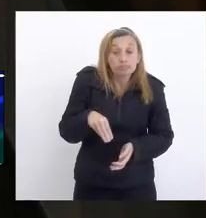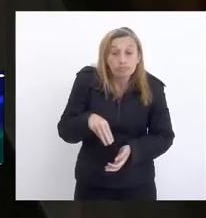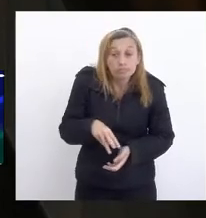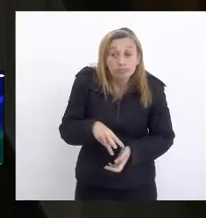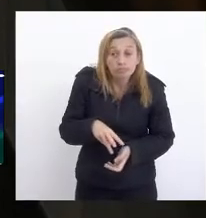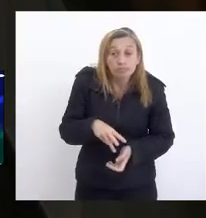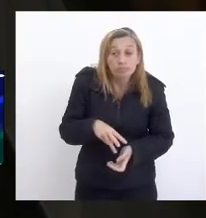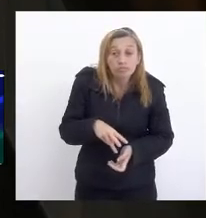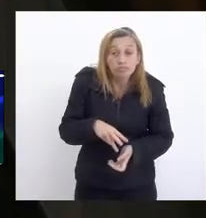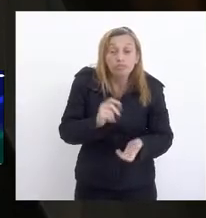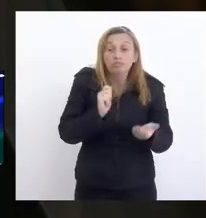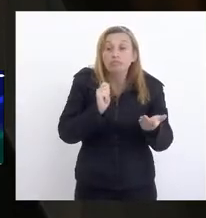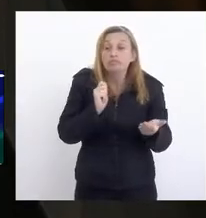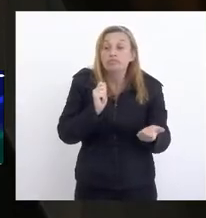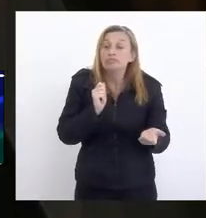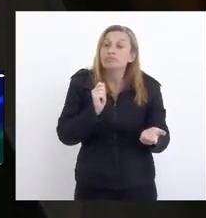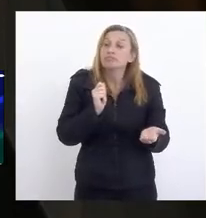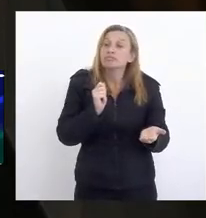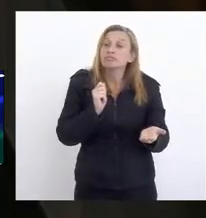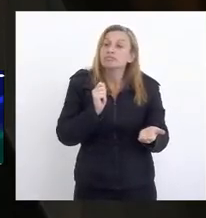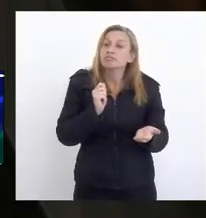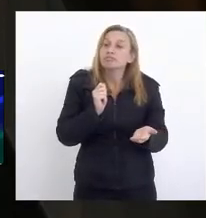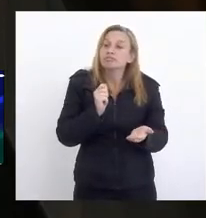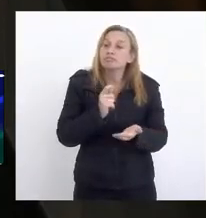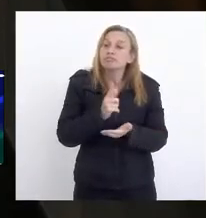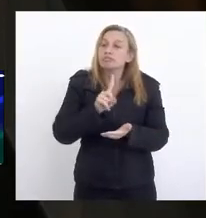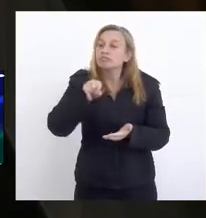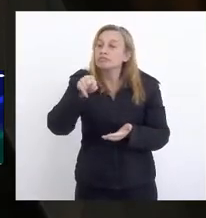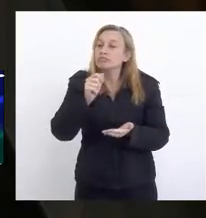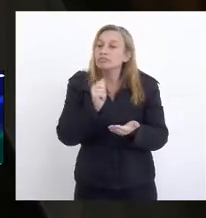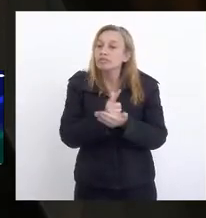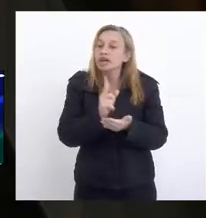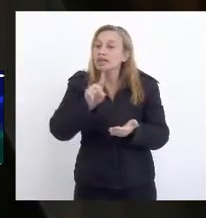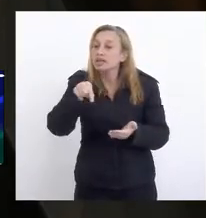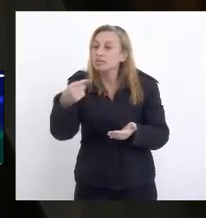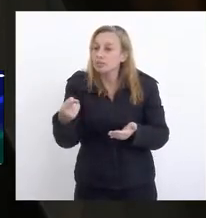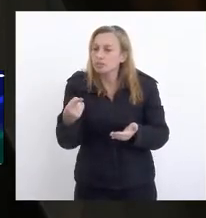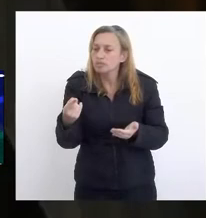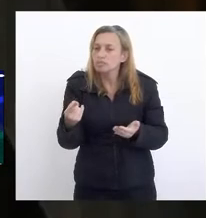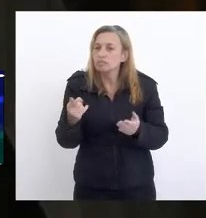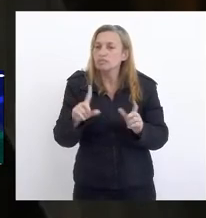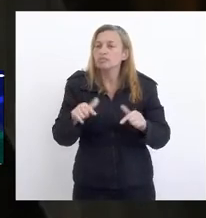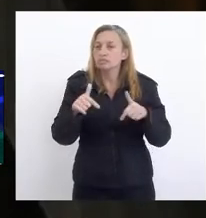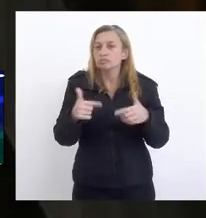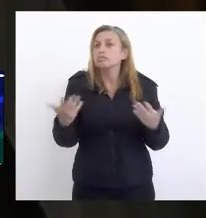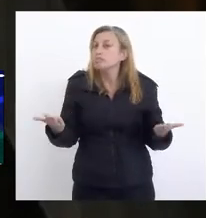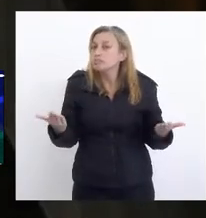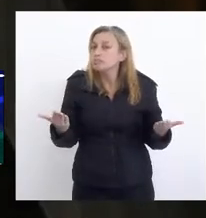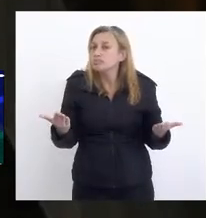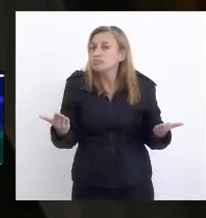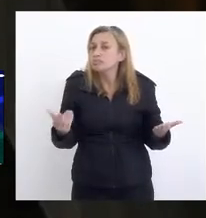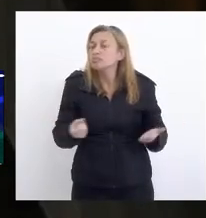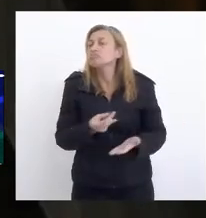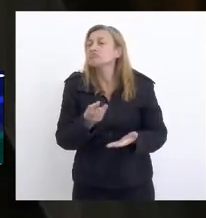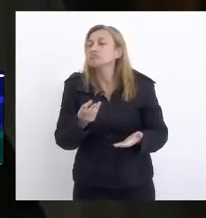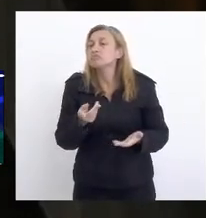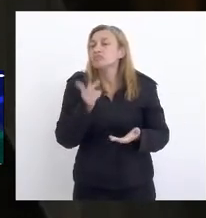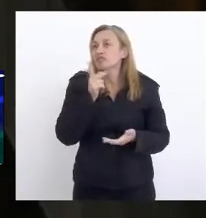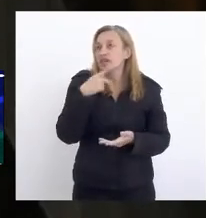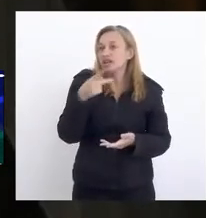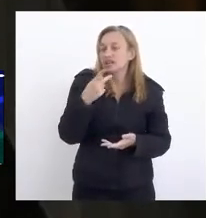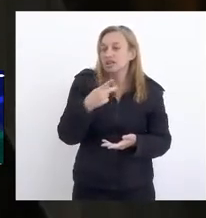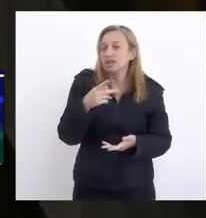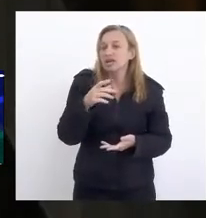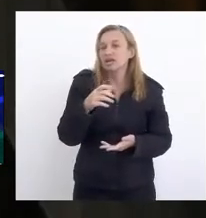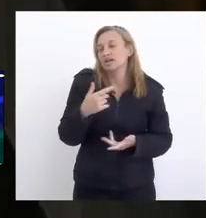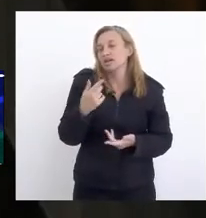vai custear depois essa operação deficitária? Aí, quanto a essa história de